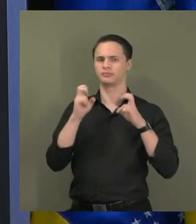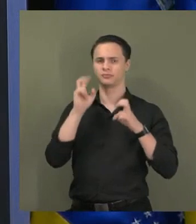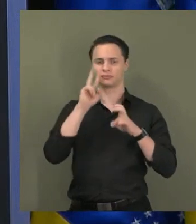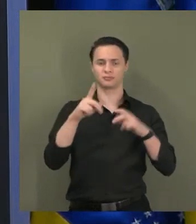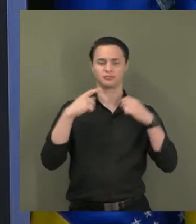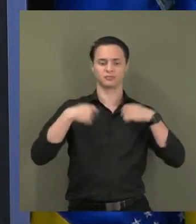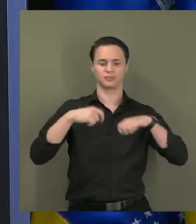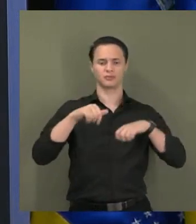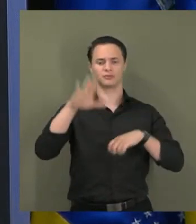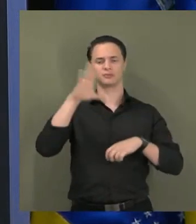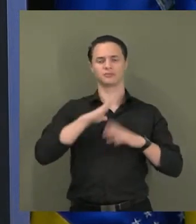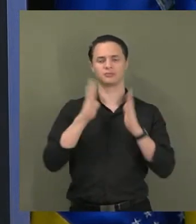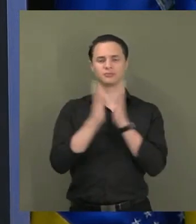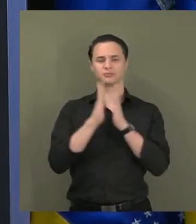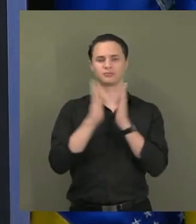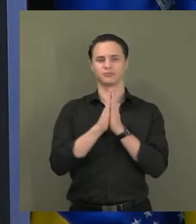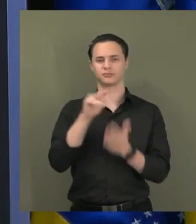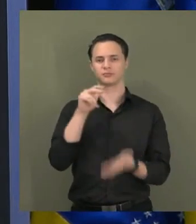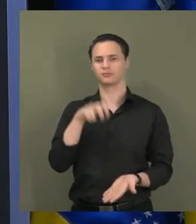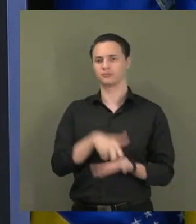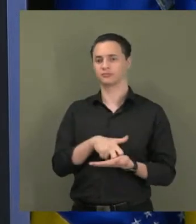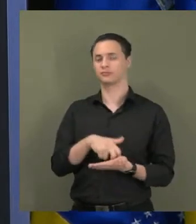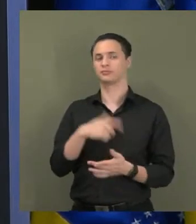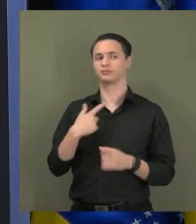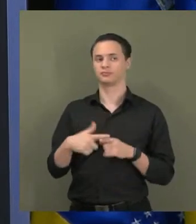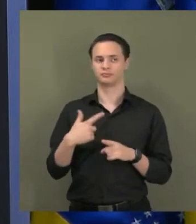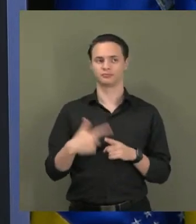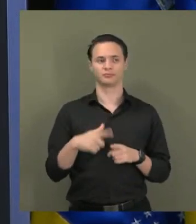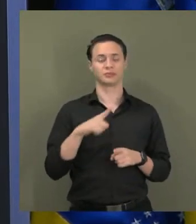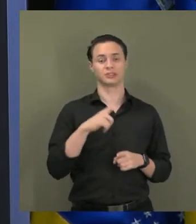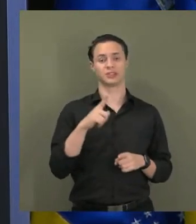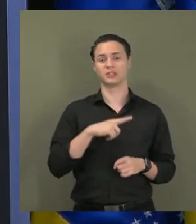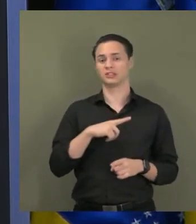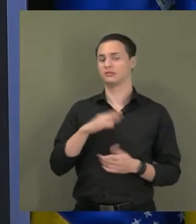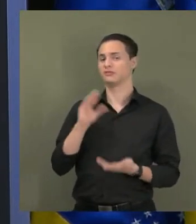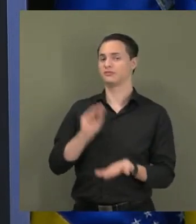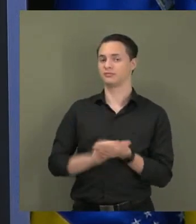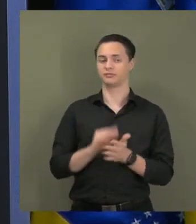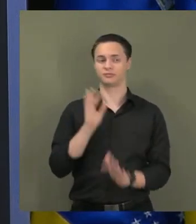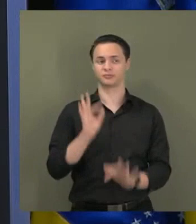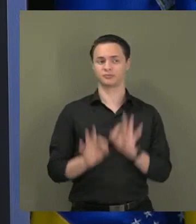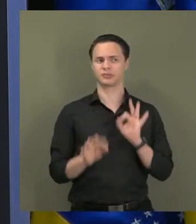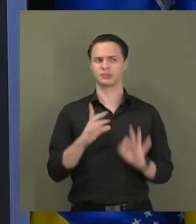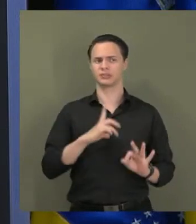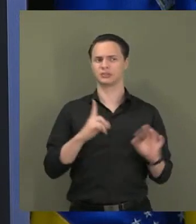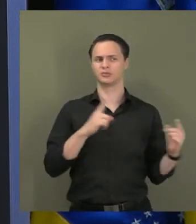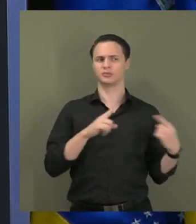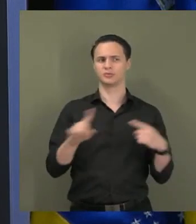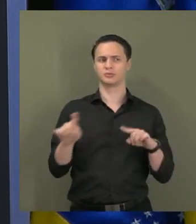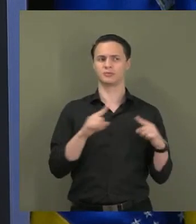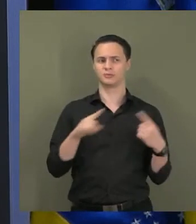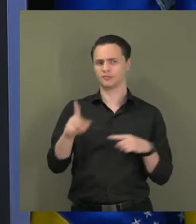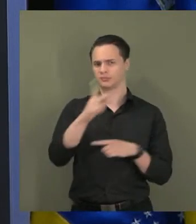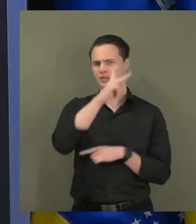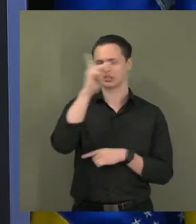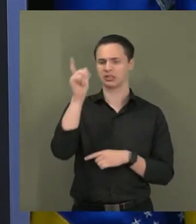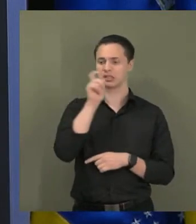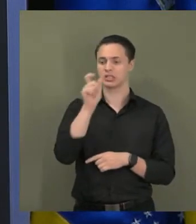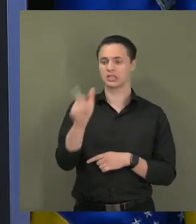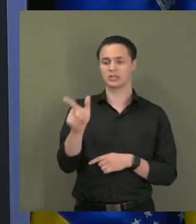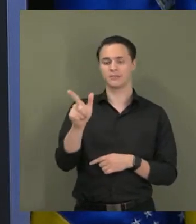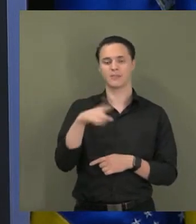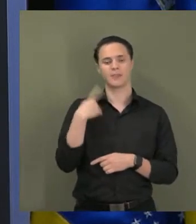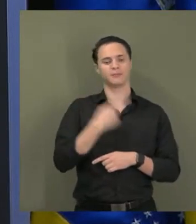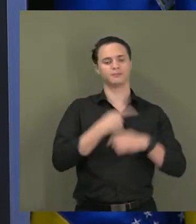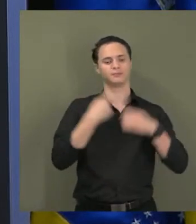mais de oração de joelhos, porque as injustiças estão muito grandes, a perseguição a quem critica, e a gente precisa da